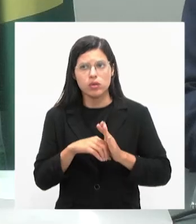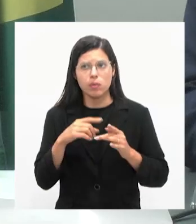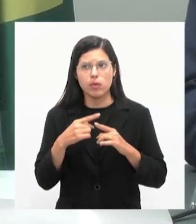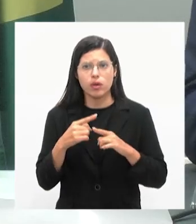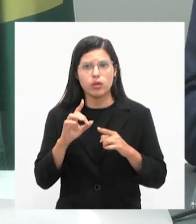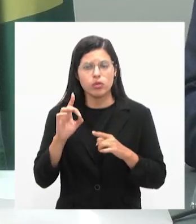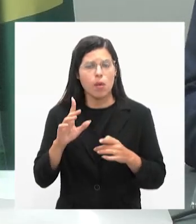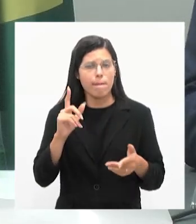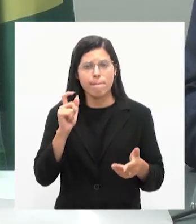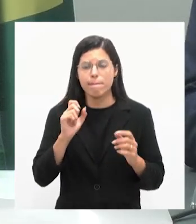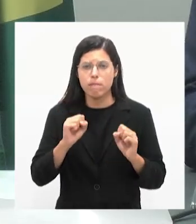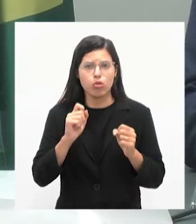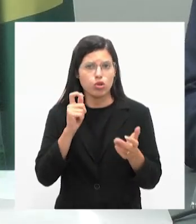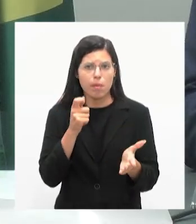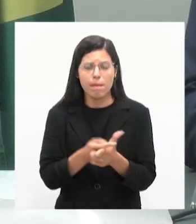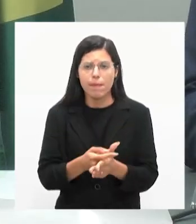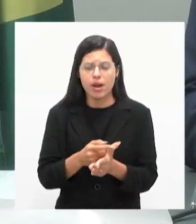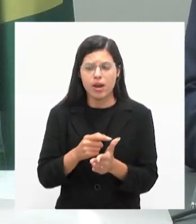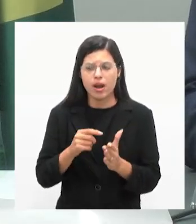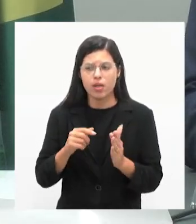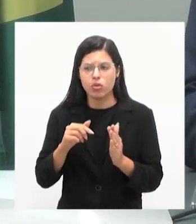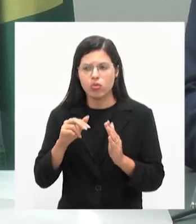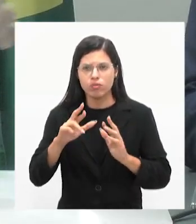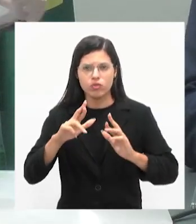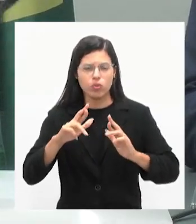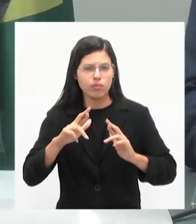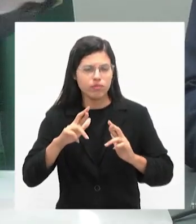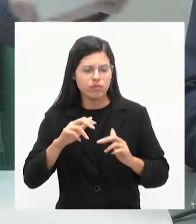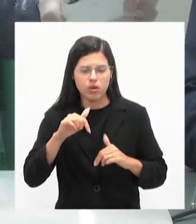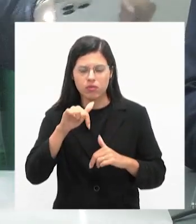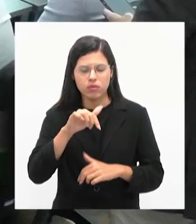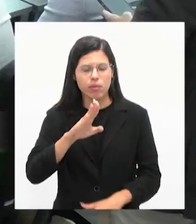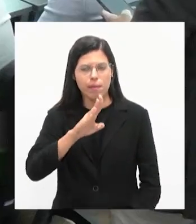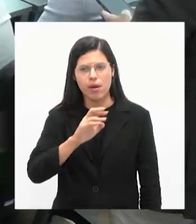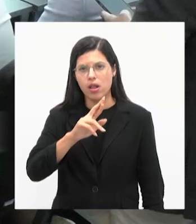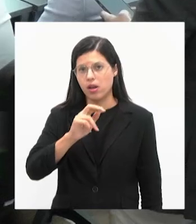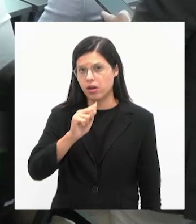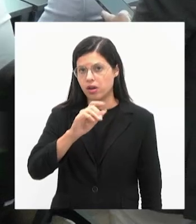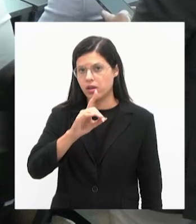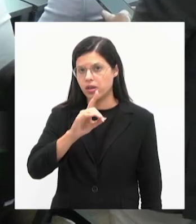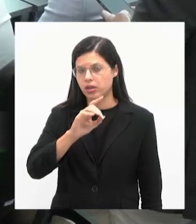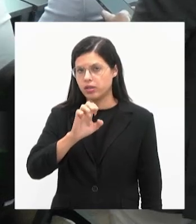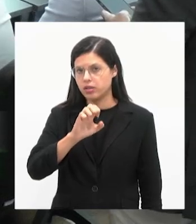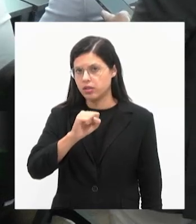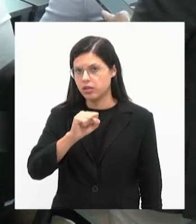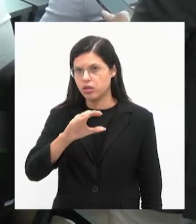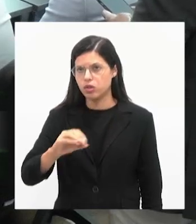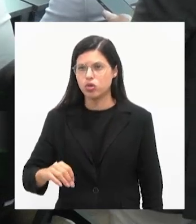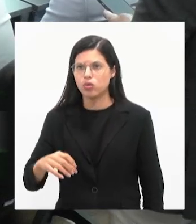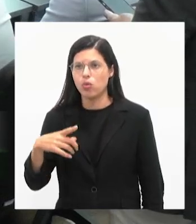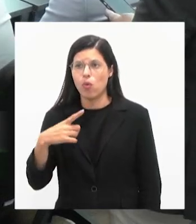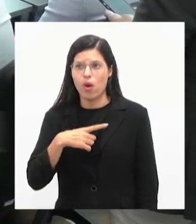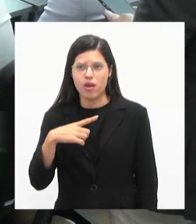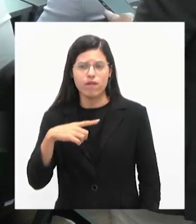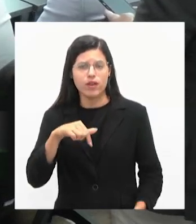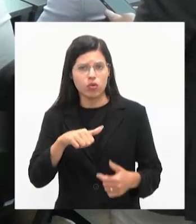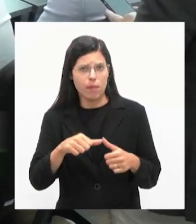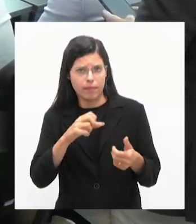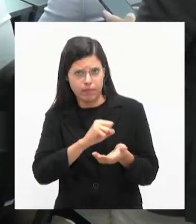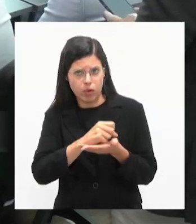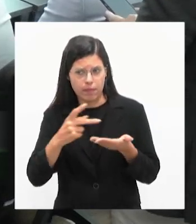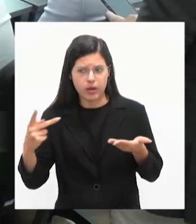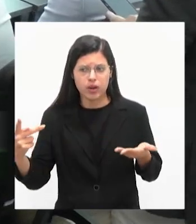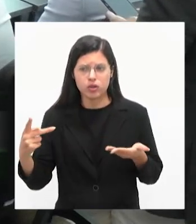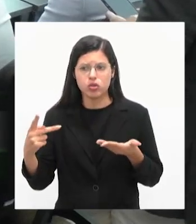Bradesco. Aí, ali não tem nada, no Vargem Grande, é um fim de mundo, não tem nada ao redor. Aí fica um cara lá com o aplicativo do Bradesco, uns 3, 4, que são ligados à